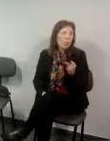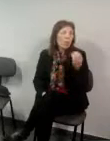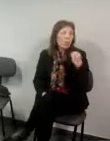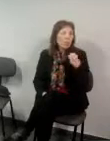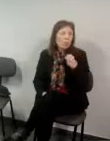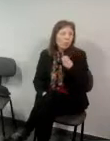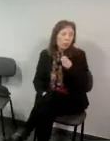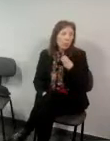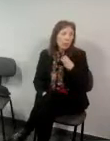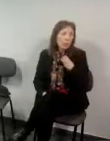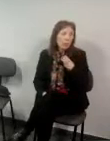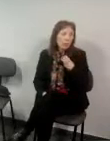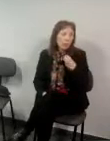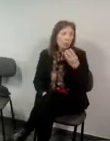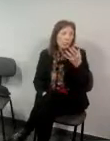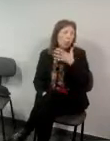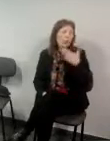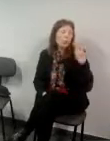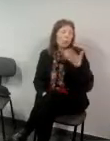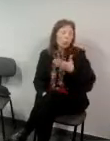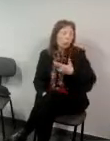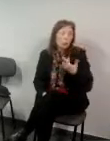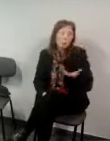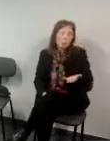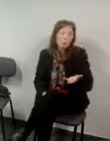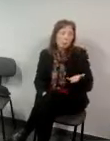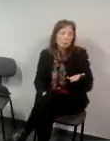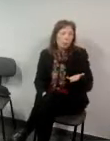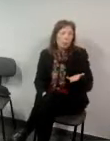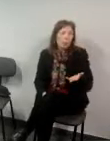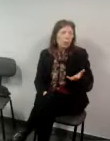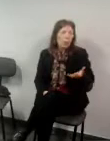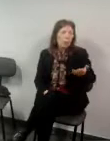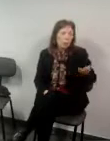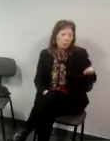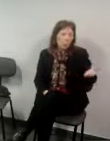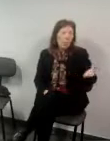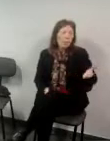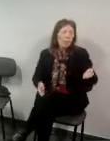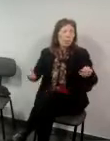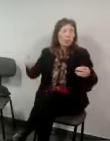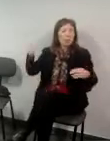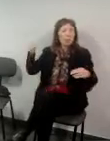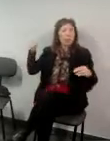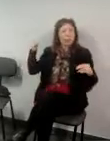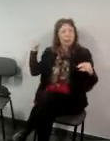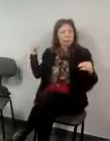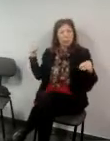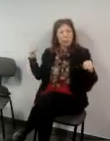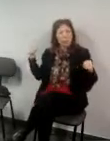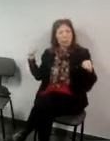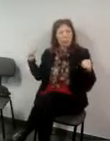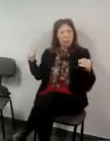é o espírito, né? Sim, porque o que comanda tudo é o espírito. O então, indivíduo. Sim, isso nós já vimos bem